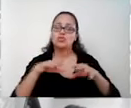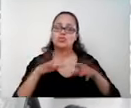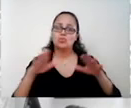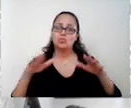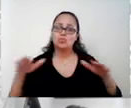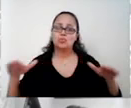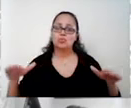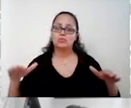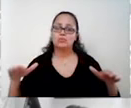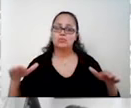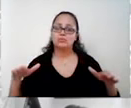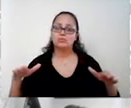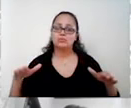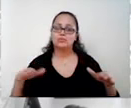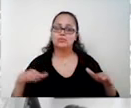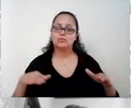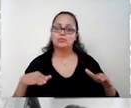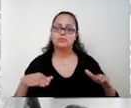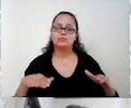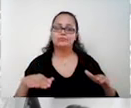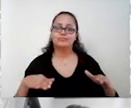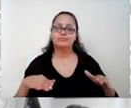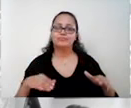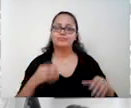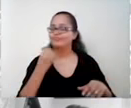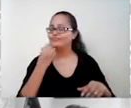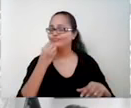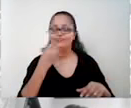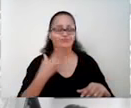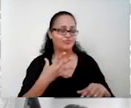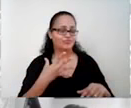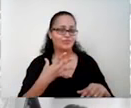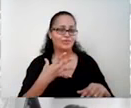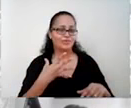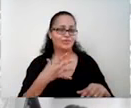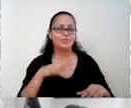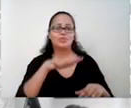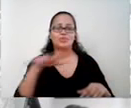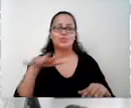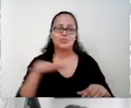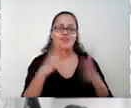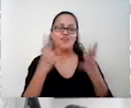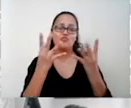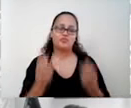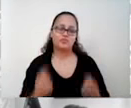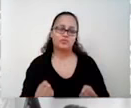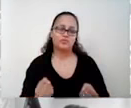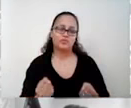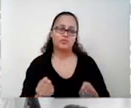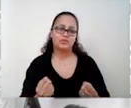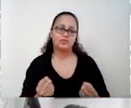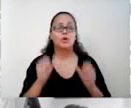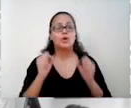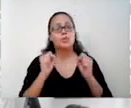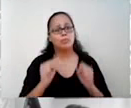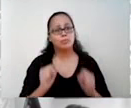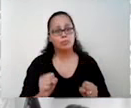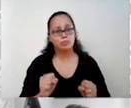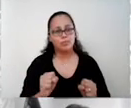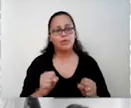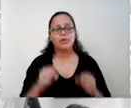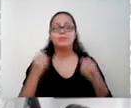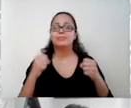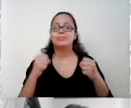muito bem a ambientes mais secos, porque elas tinham uma baixa capacidade de absorção de água a partir de